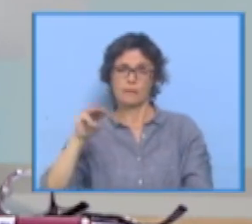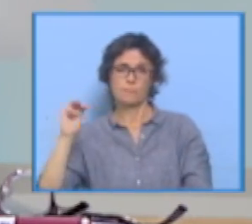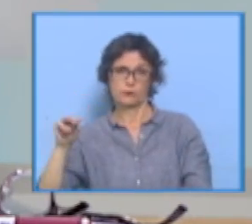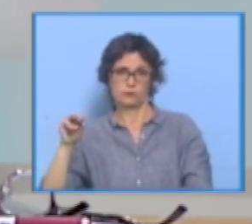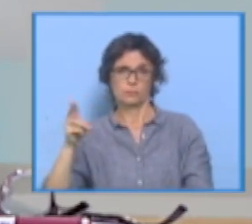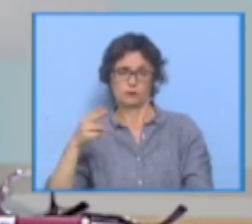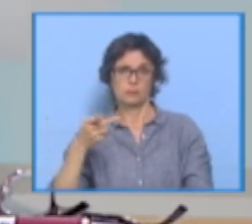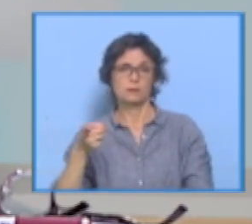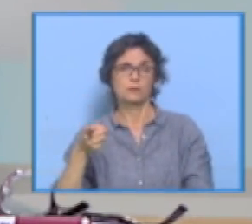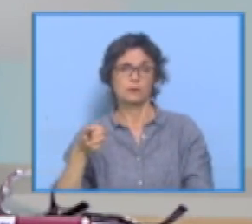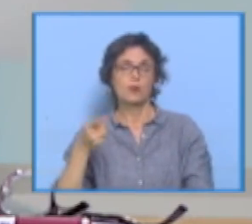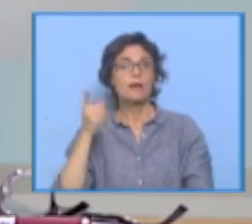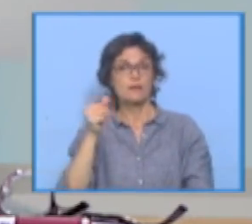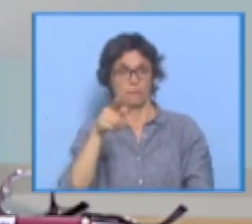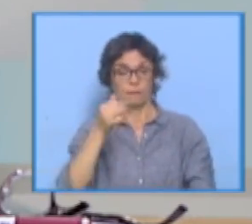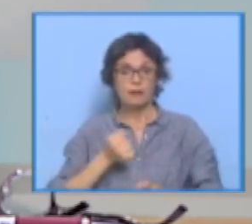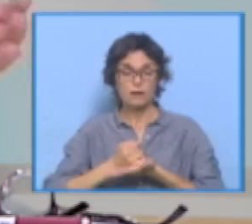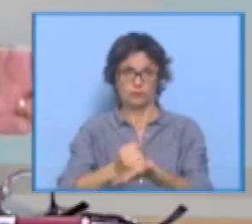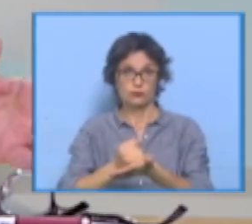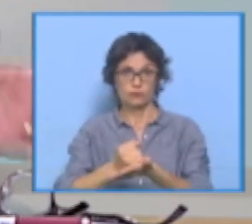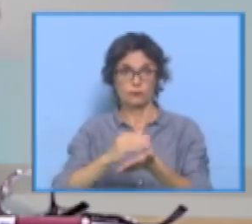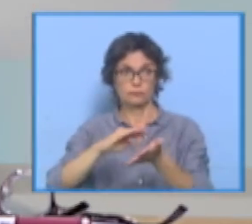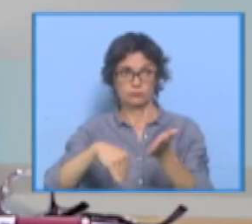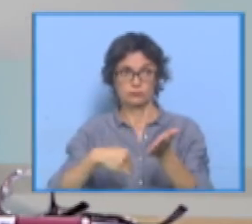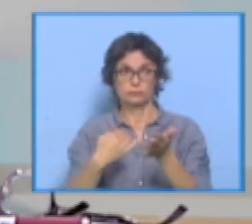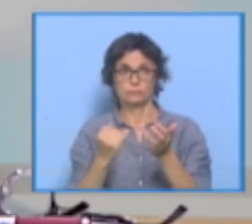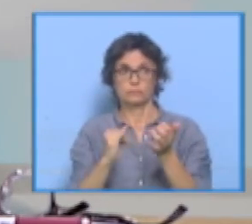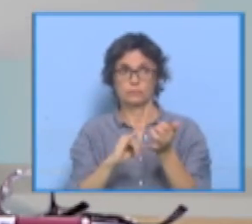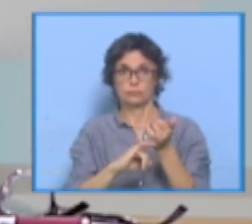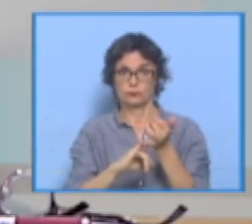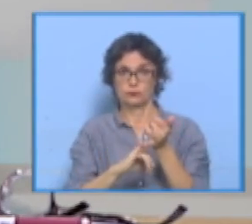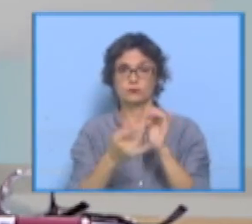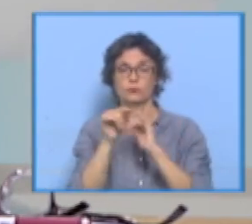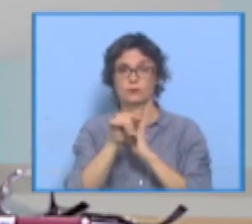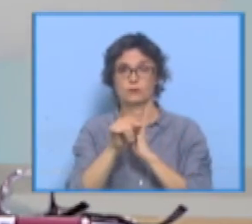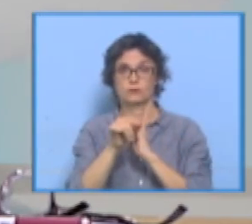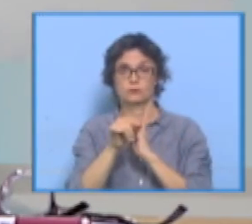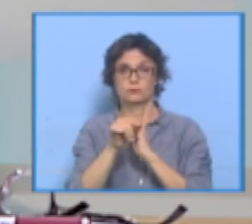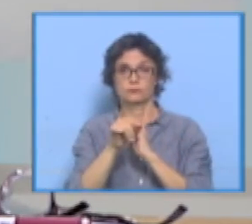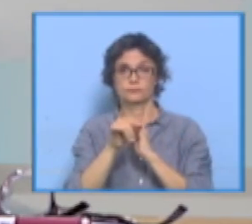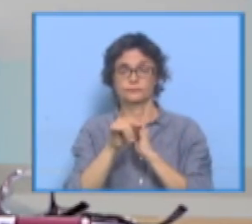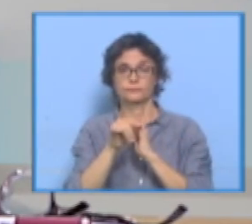as ajudas para os contratos de associação, portanto, para aqueles